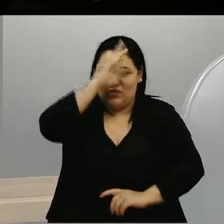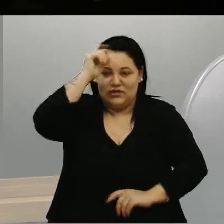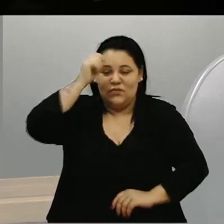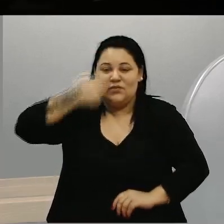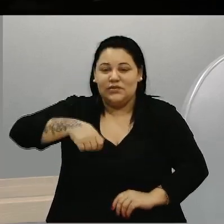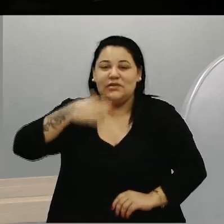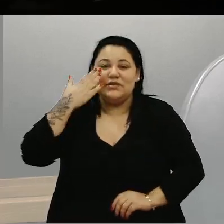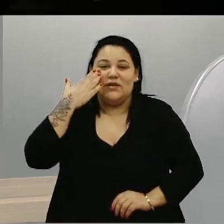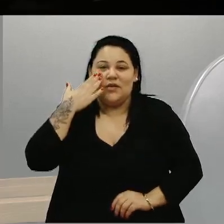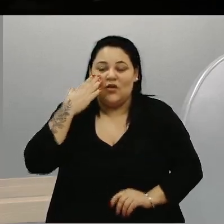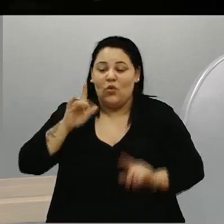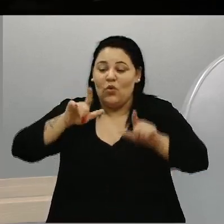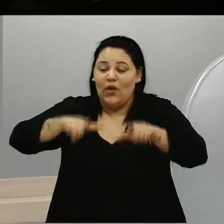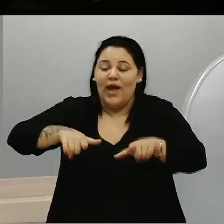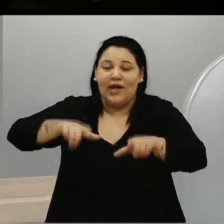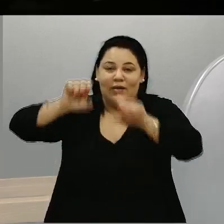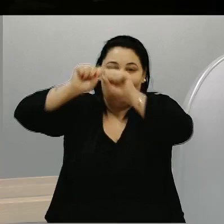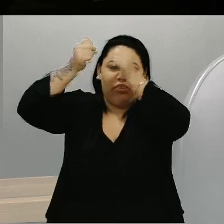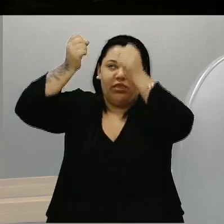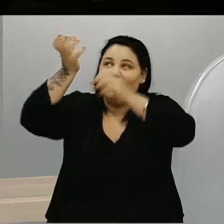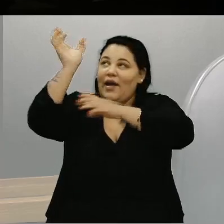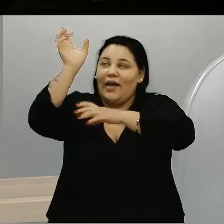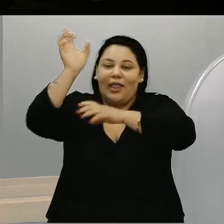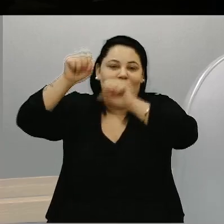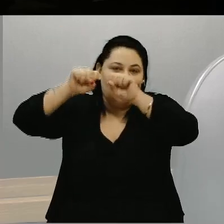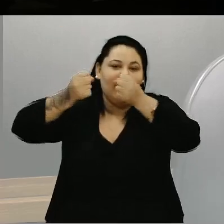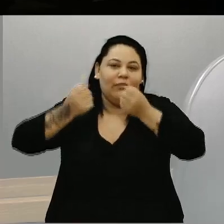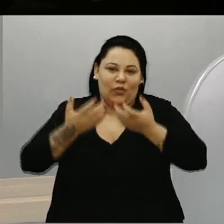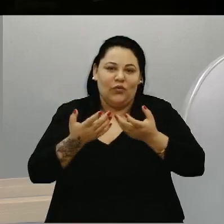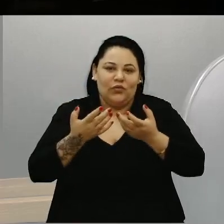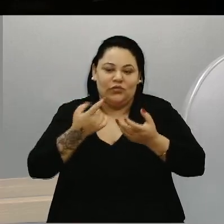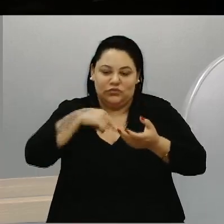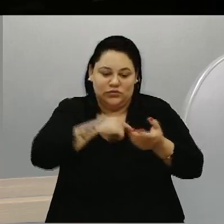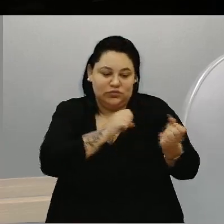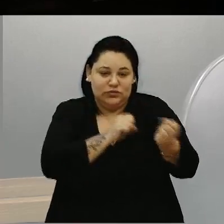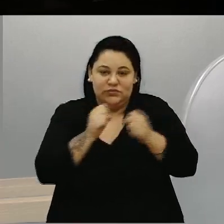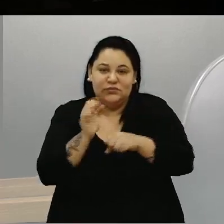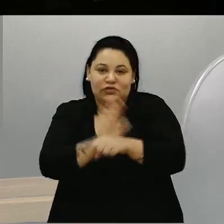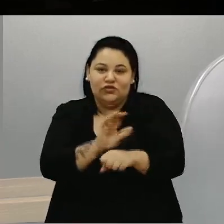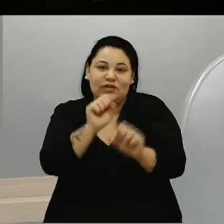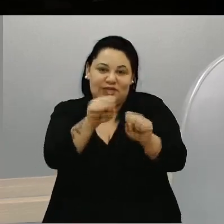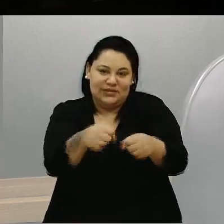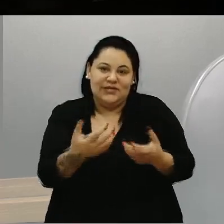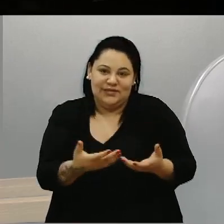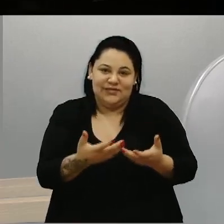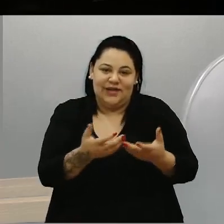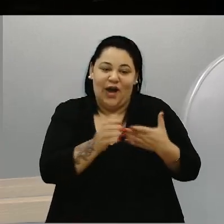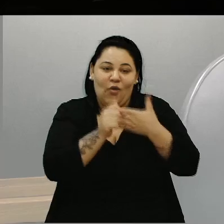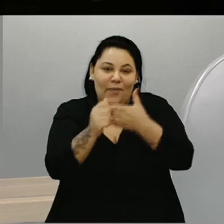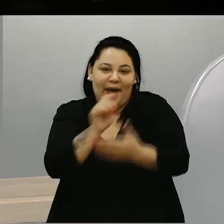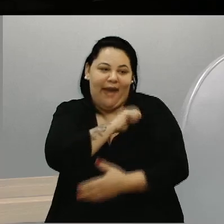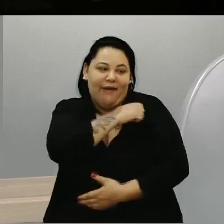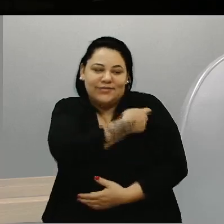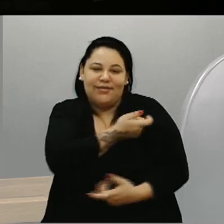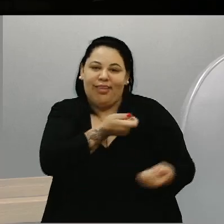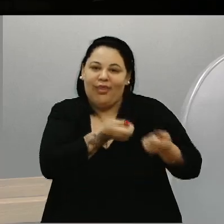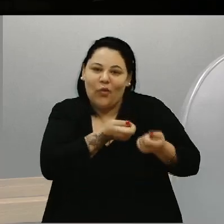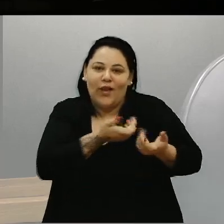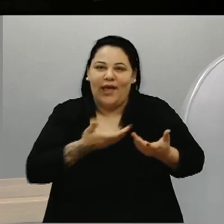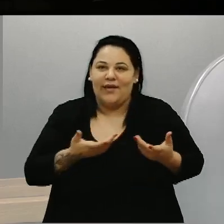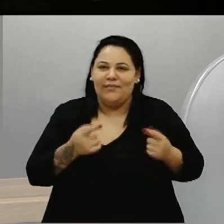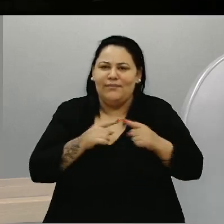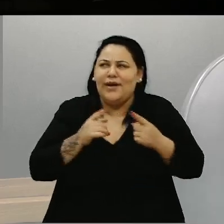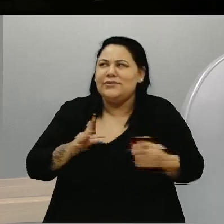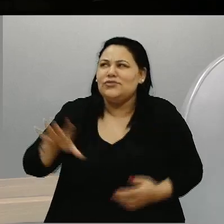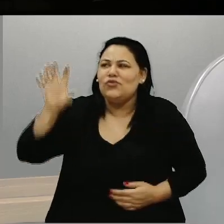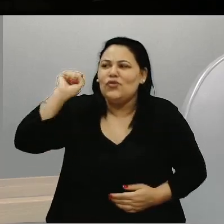saber onde queimou uma lâmpada também, a gente pode ajudar nesse sentido da fiscalização. Mas quando eu ouço assim,